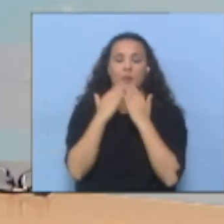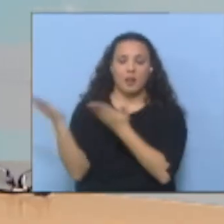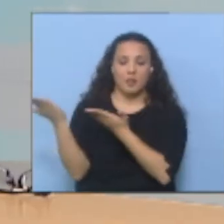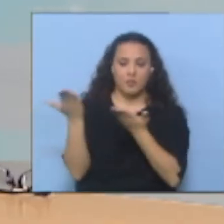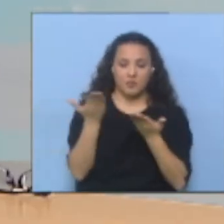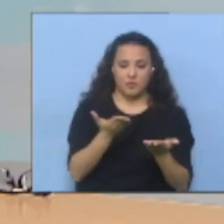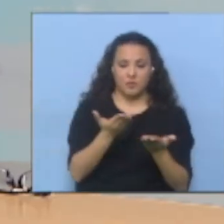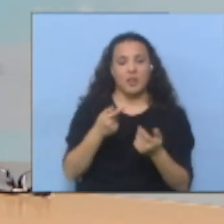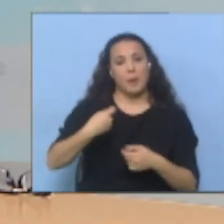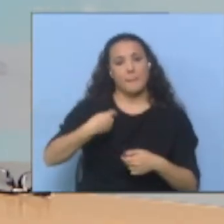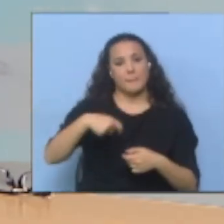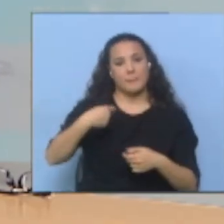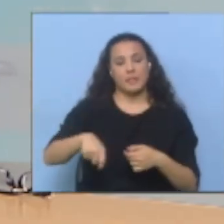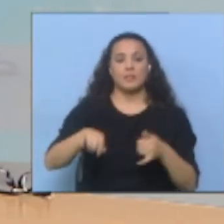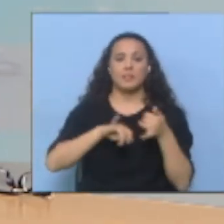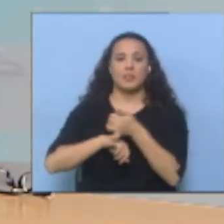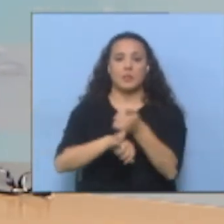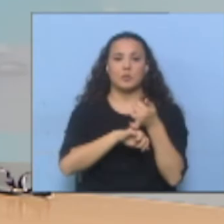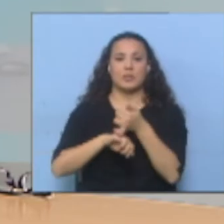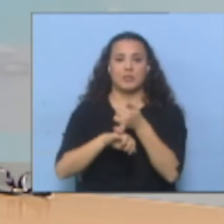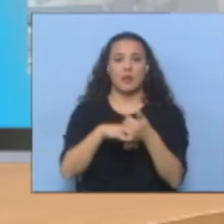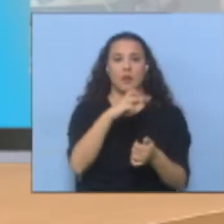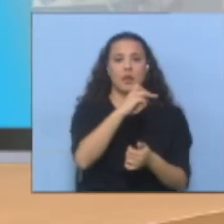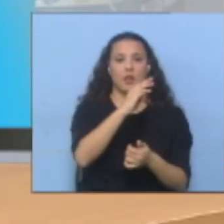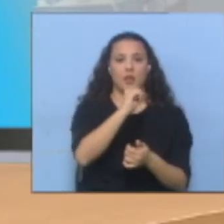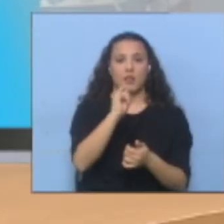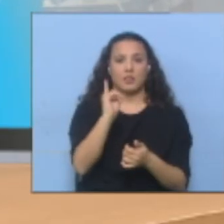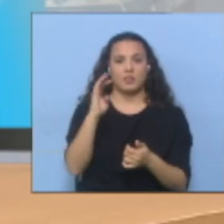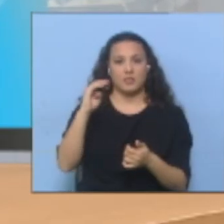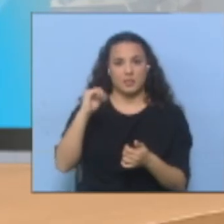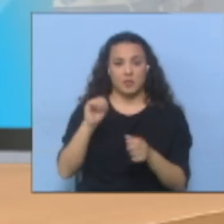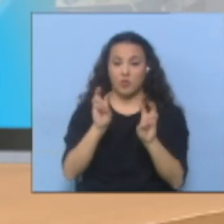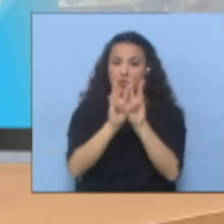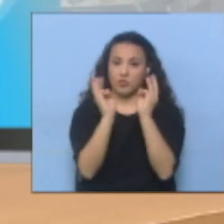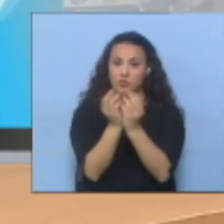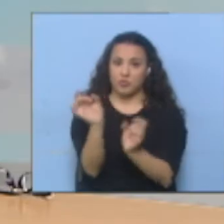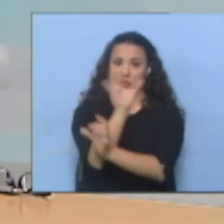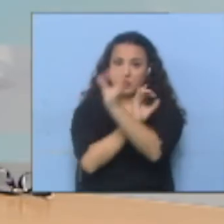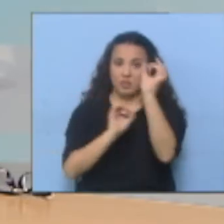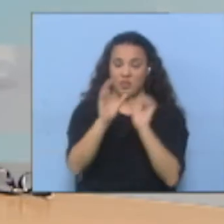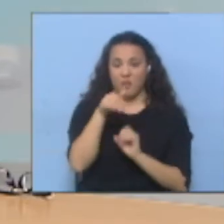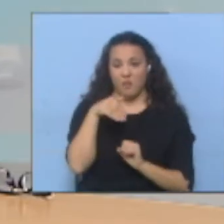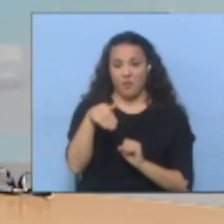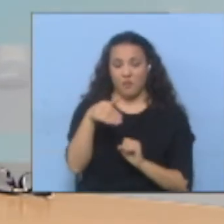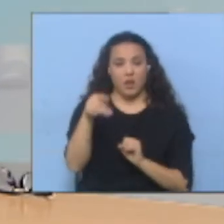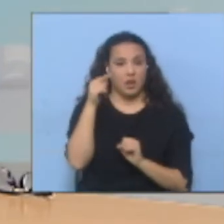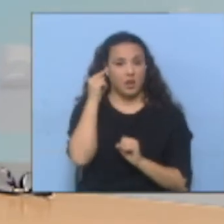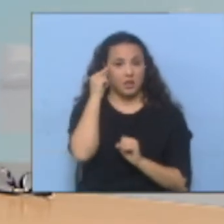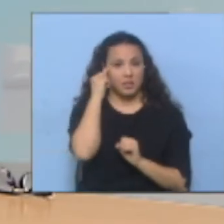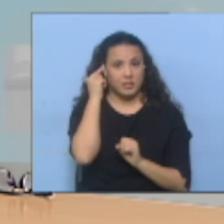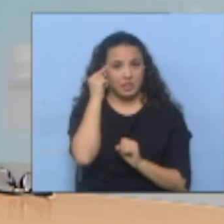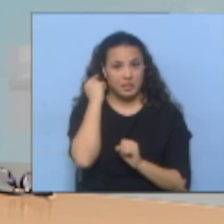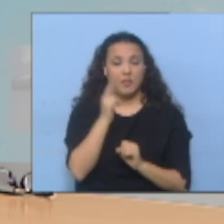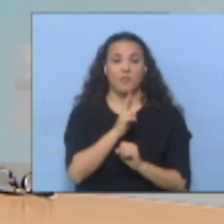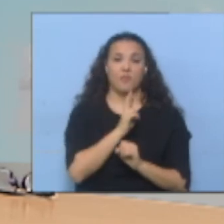Presidente da ACISO, neste programa, e felicidades para estes 8º workshops internacionais. Obrigada. Que vão decorrer a partir desta quinta-feira em